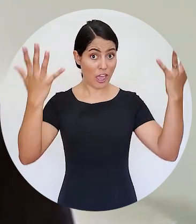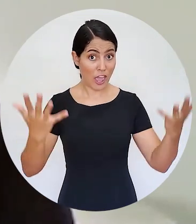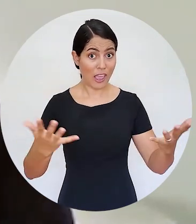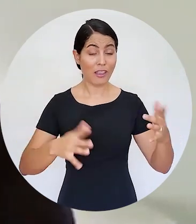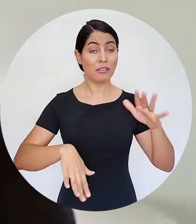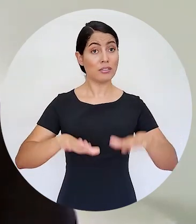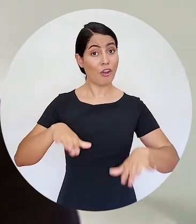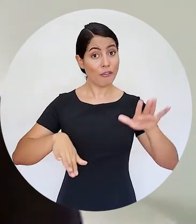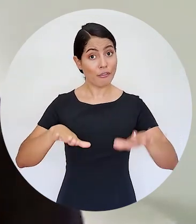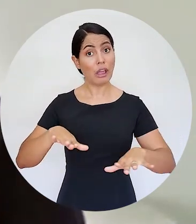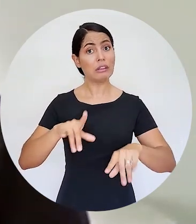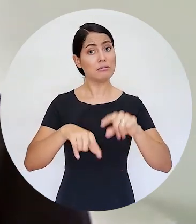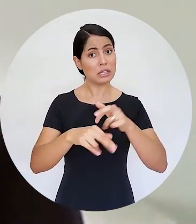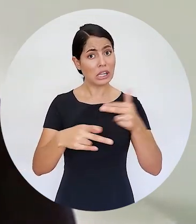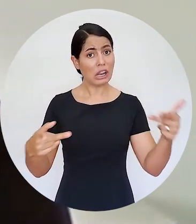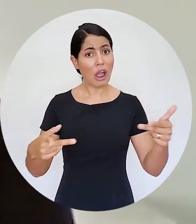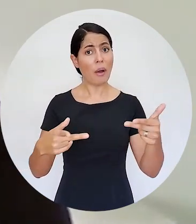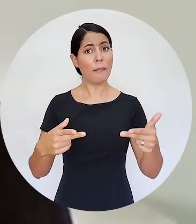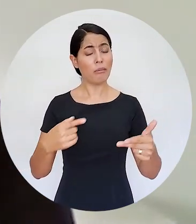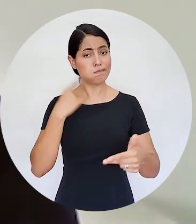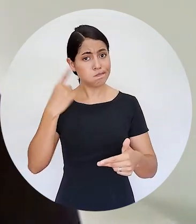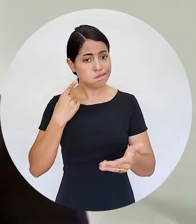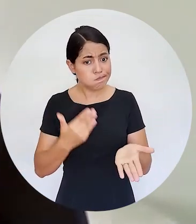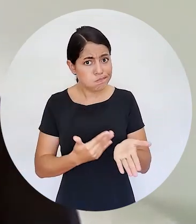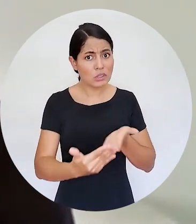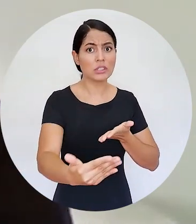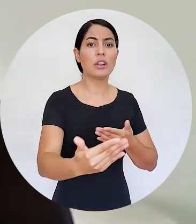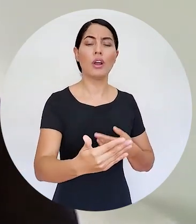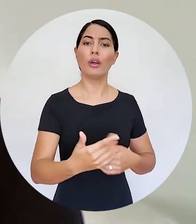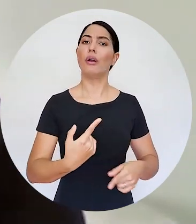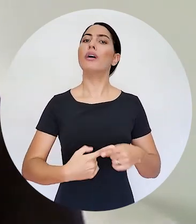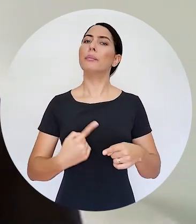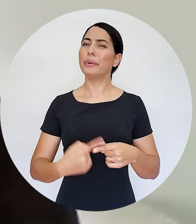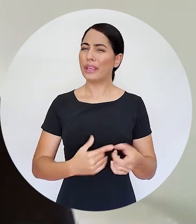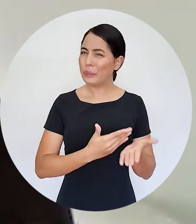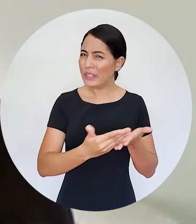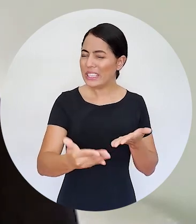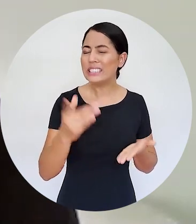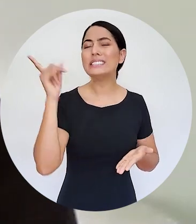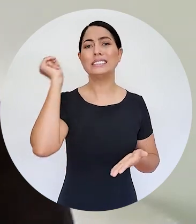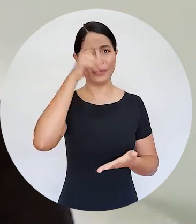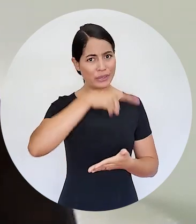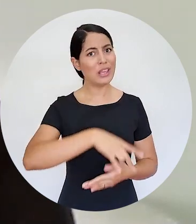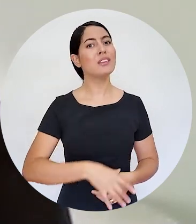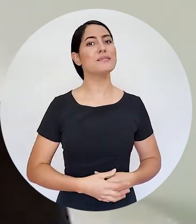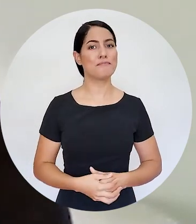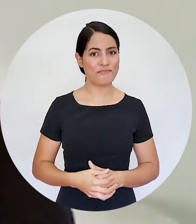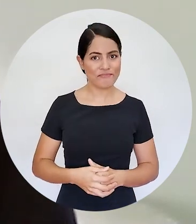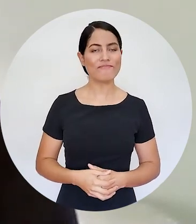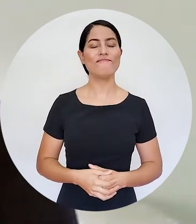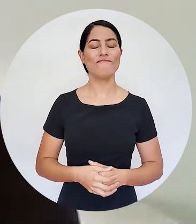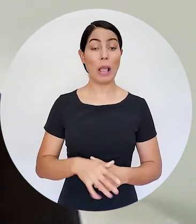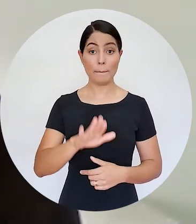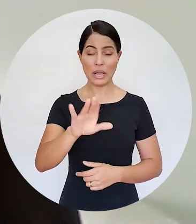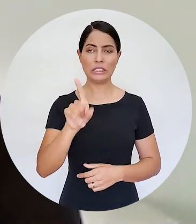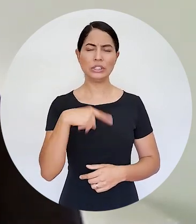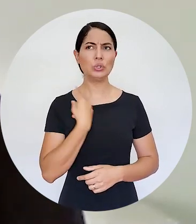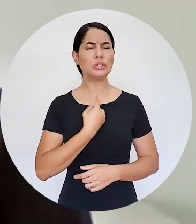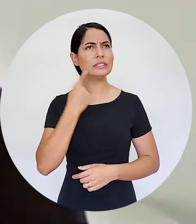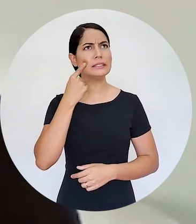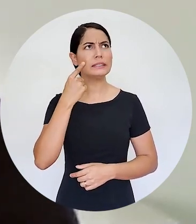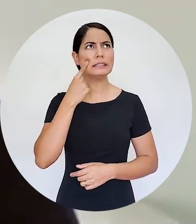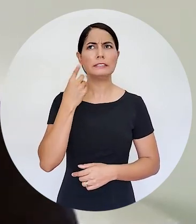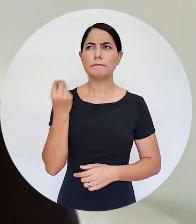evento ou algum tipo de material para eu conseguir advogar o que ele cidade você quer ser de fato é é muito delicada muito difícil